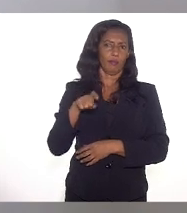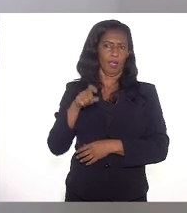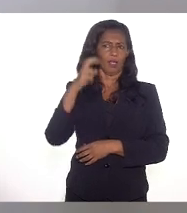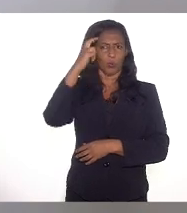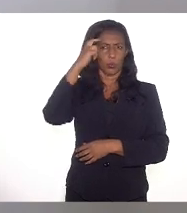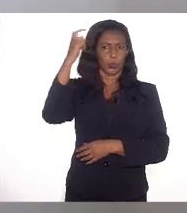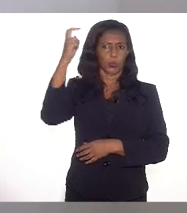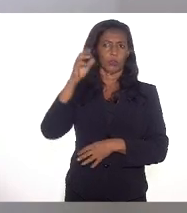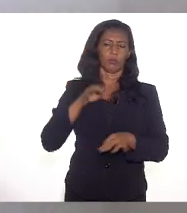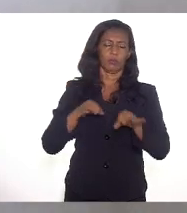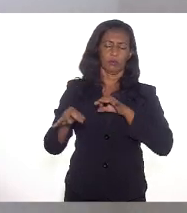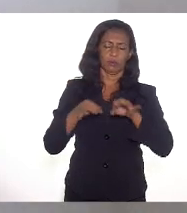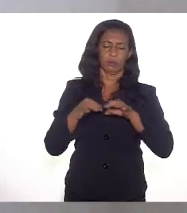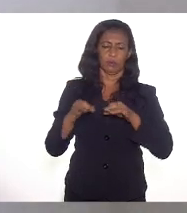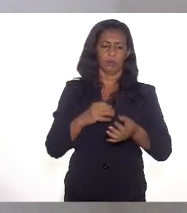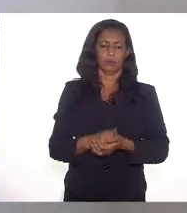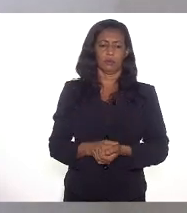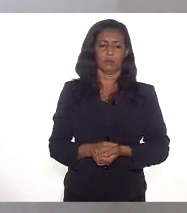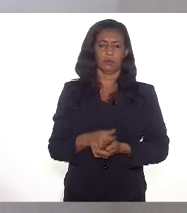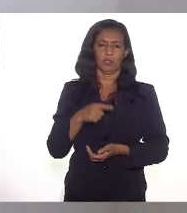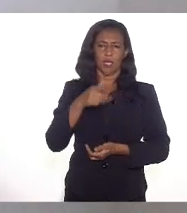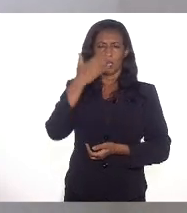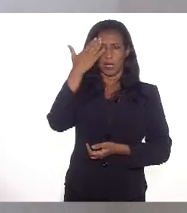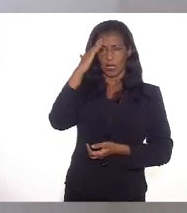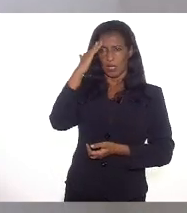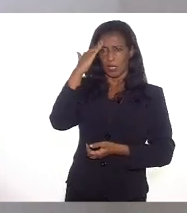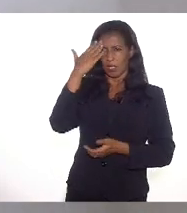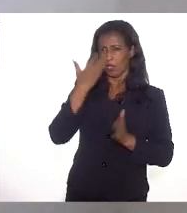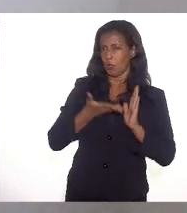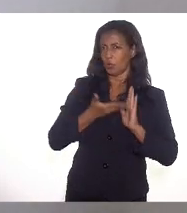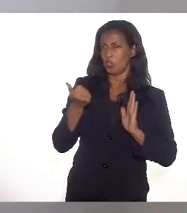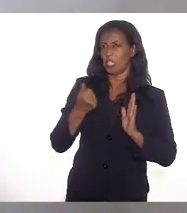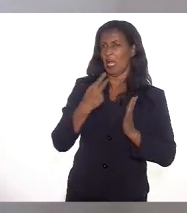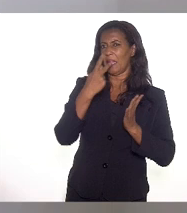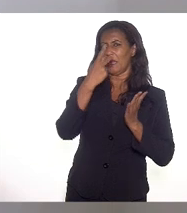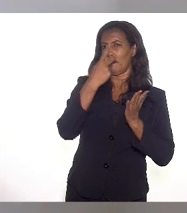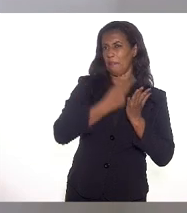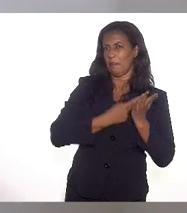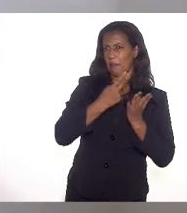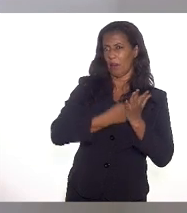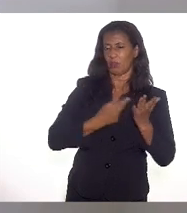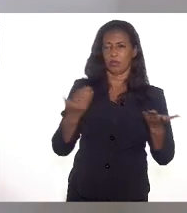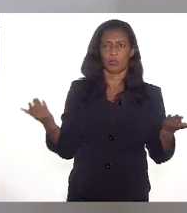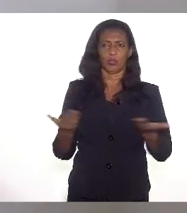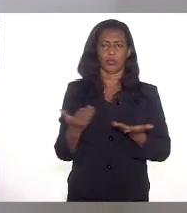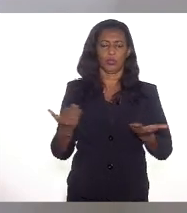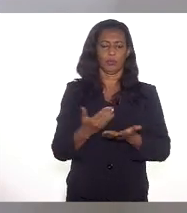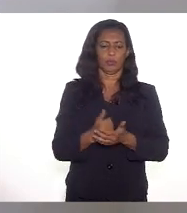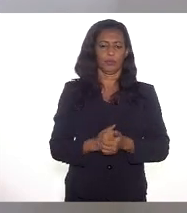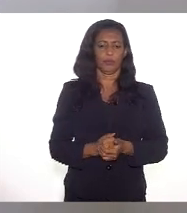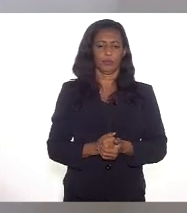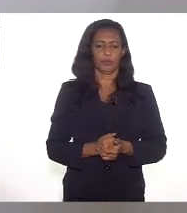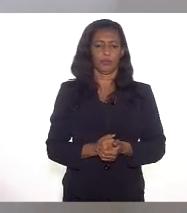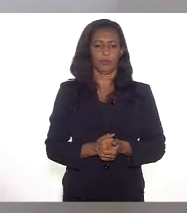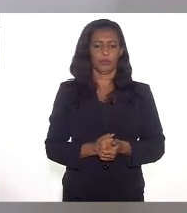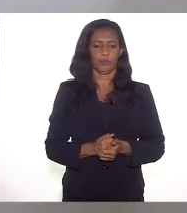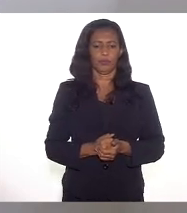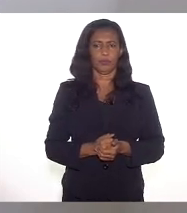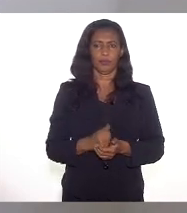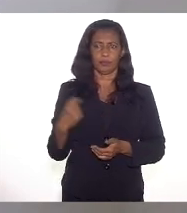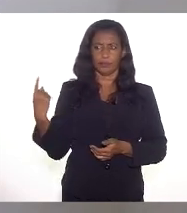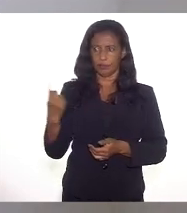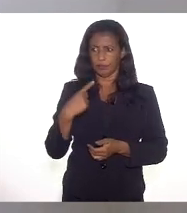do projeto, e ele entendeu de nós tirarmos da pauta para que a gente possa fazer